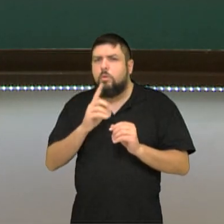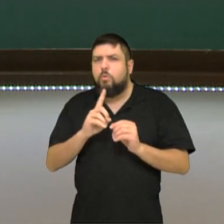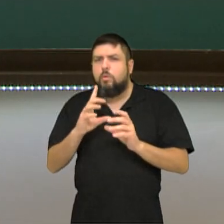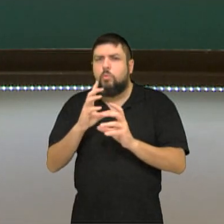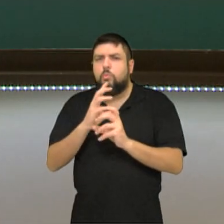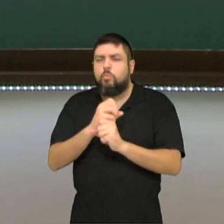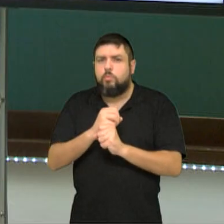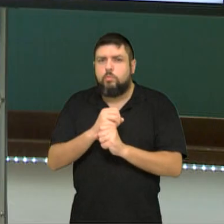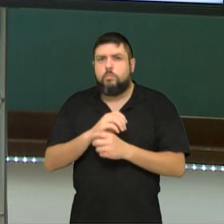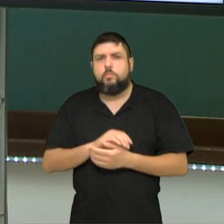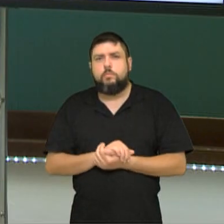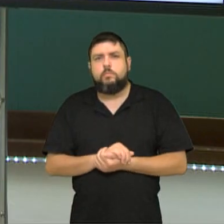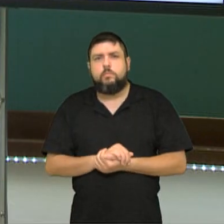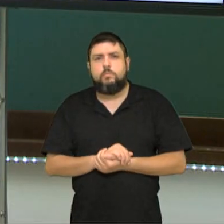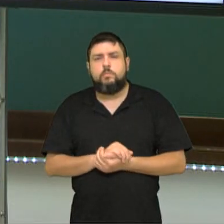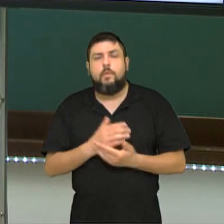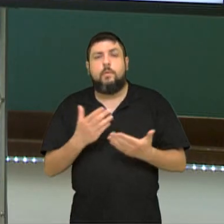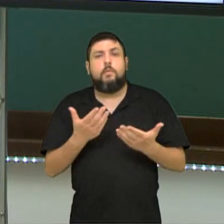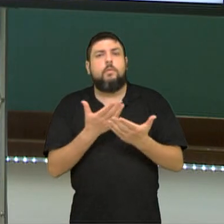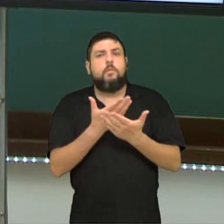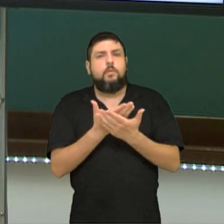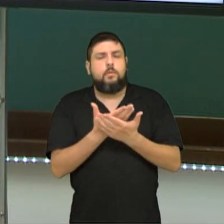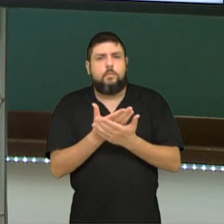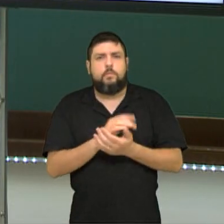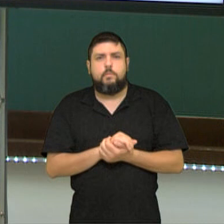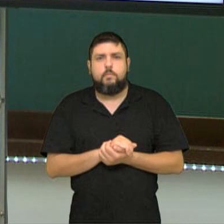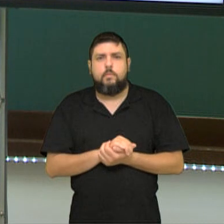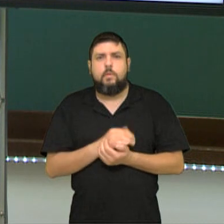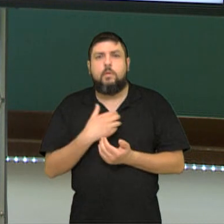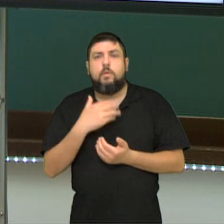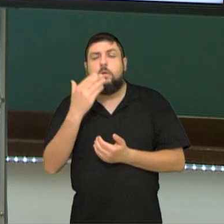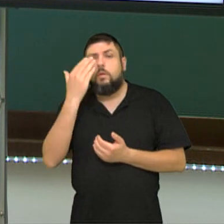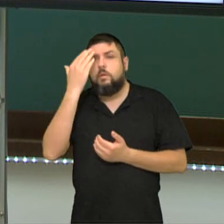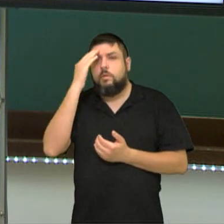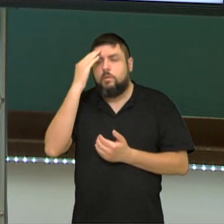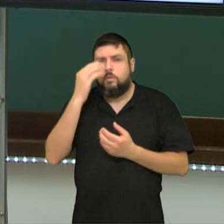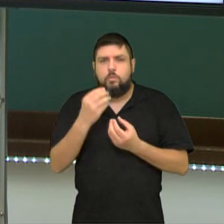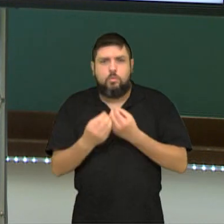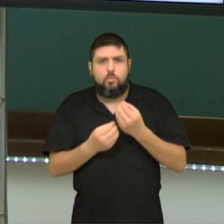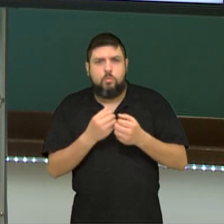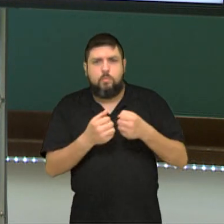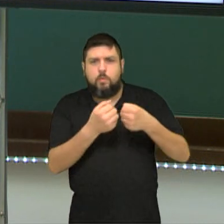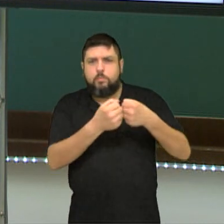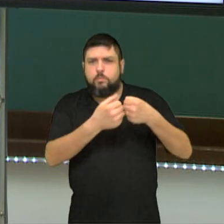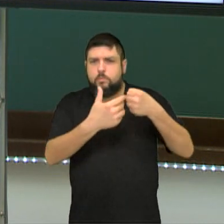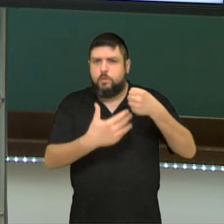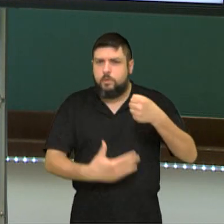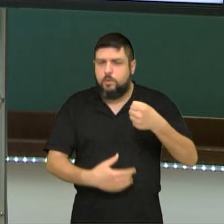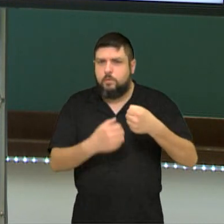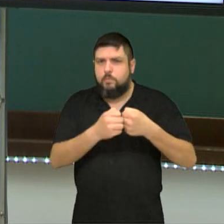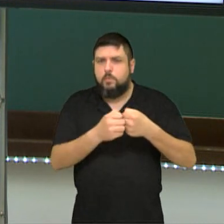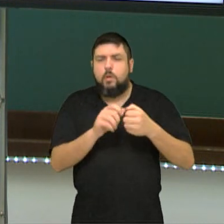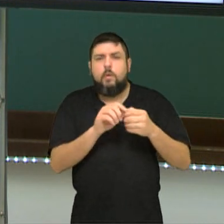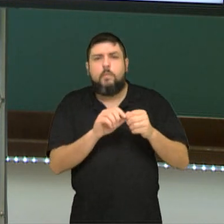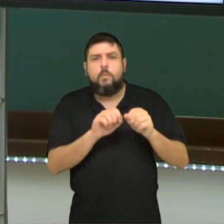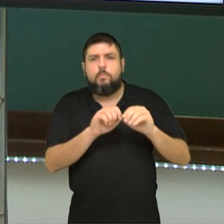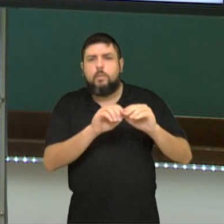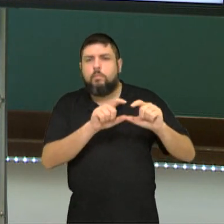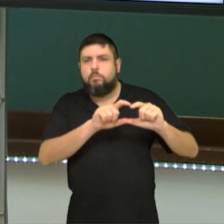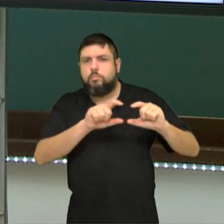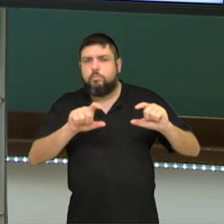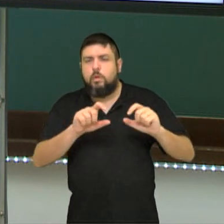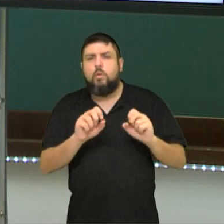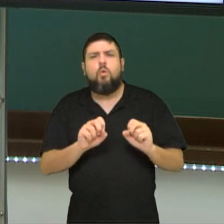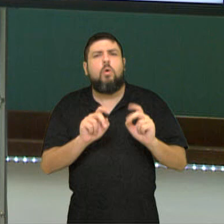Objetivos da aula, o que é que nós vamos trabalhar aqui? Compreender os processos de fatoração nas expressões algébricas. Prof, já sei o que é